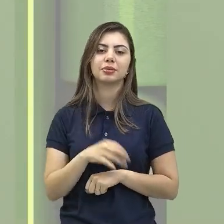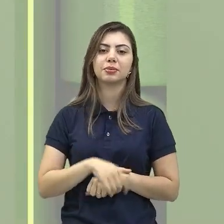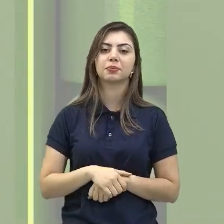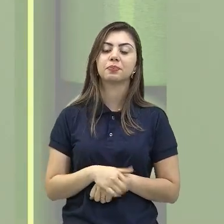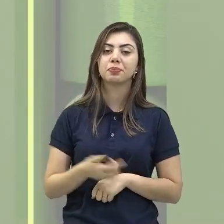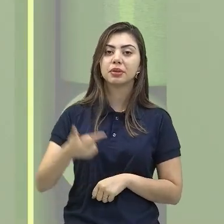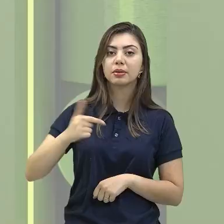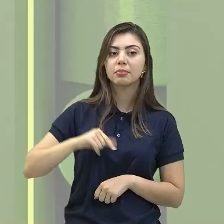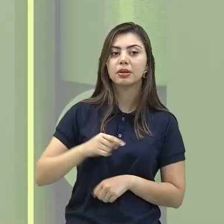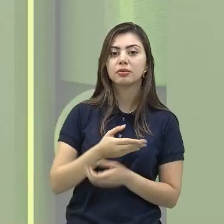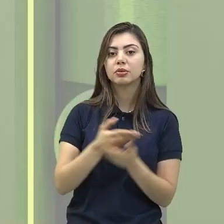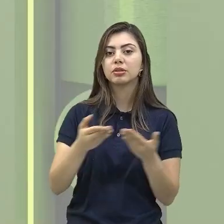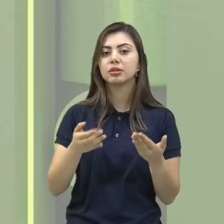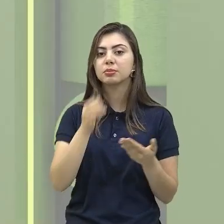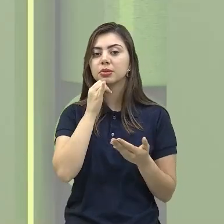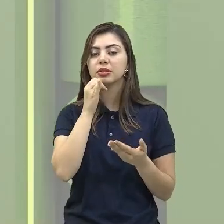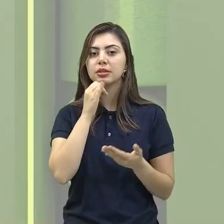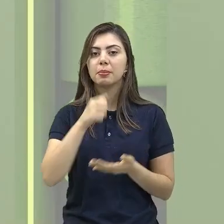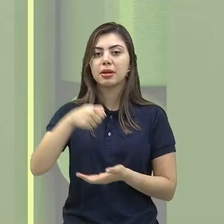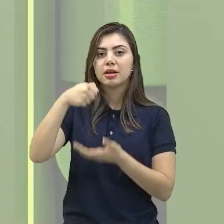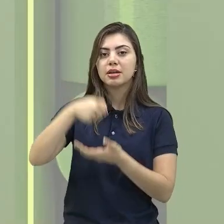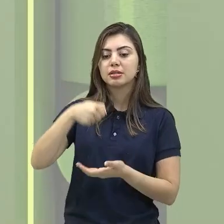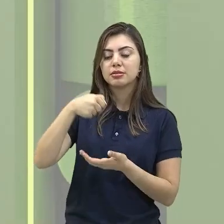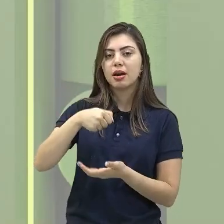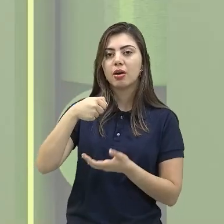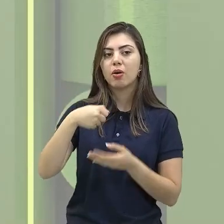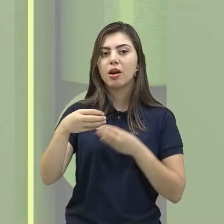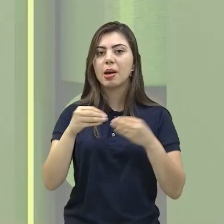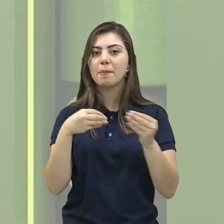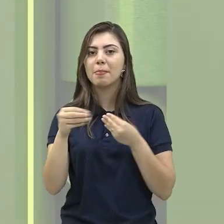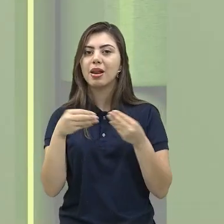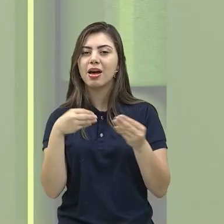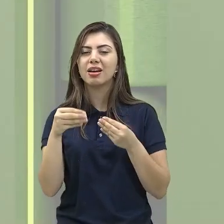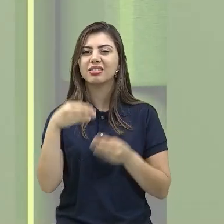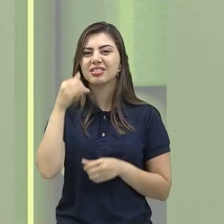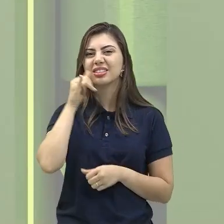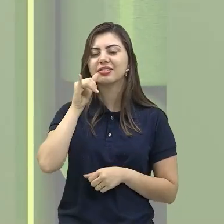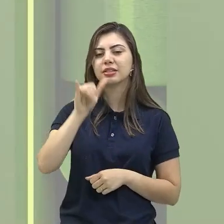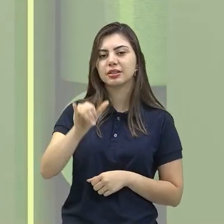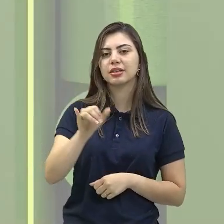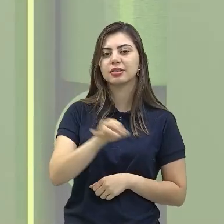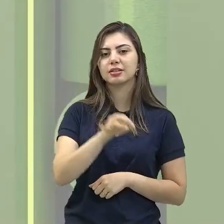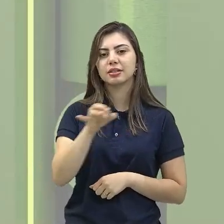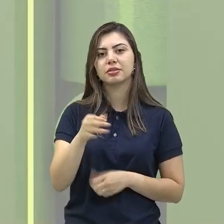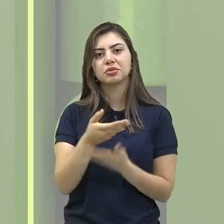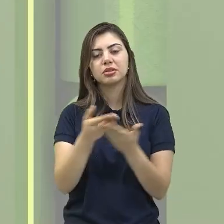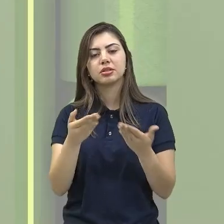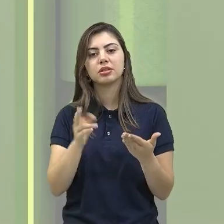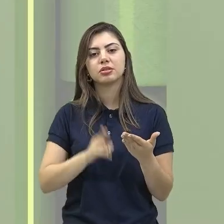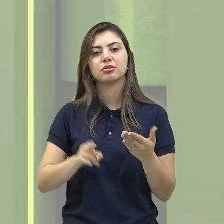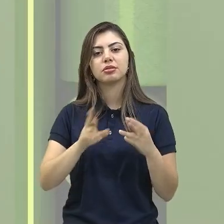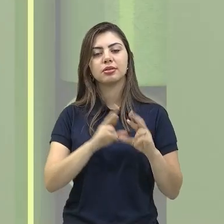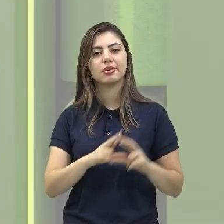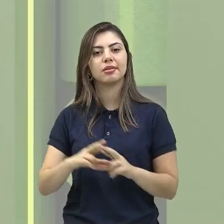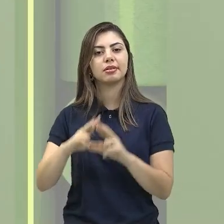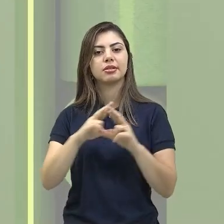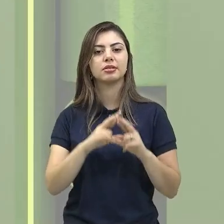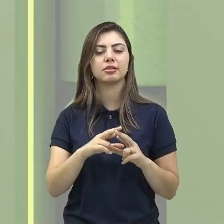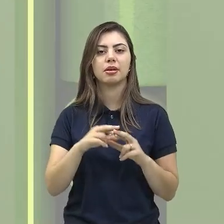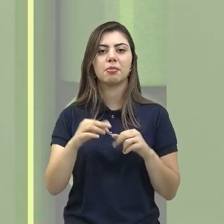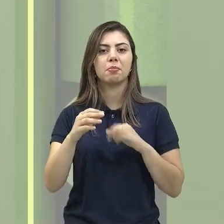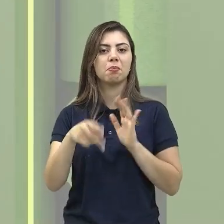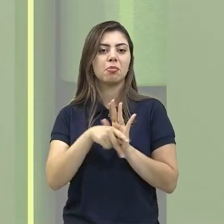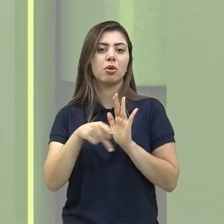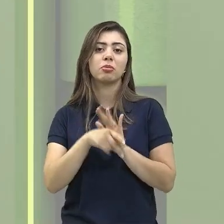podem evitar, né, o consumo de sacolas plásticas, levando as próprias sacolas de vocês retornáveis quando foram ao mercado, né,